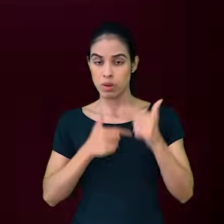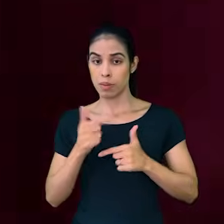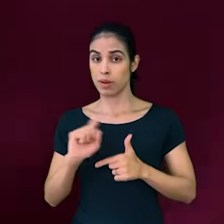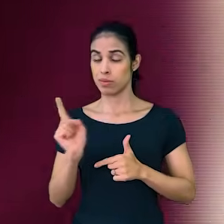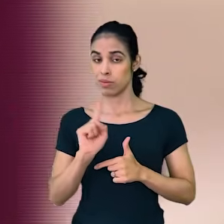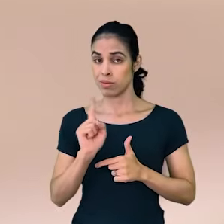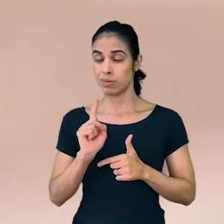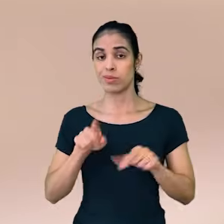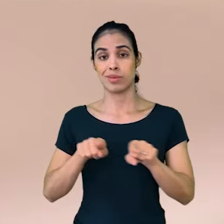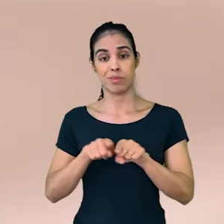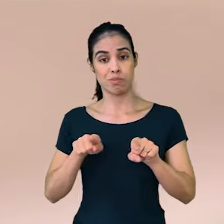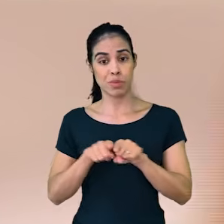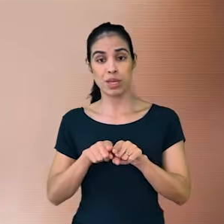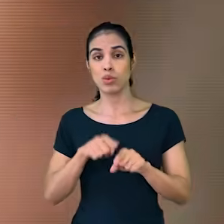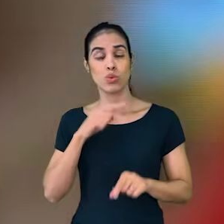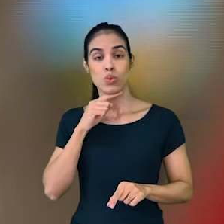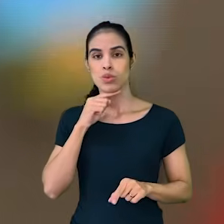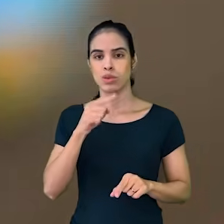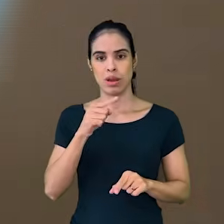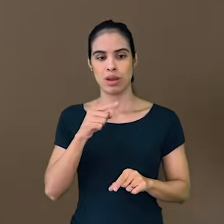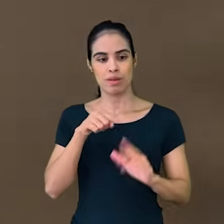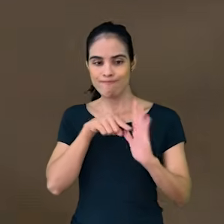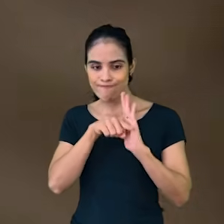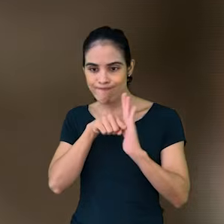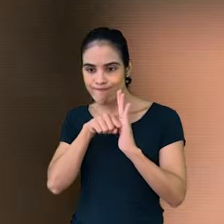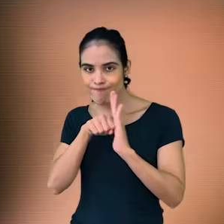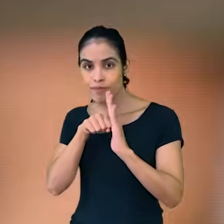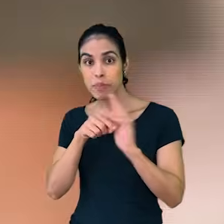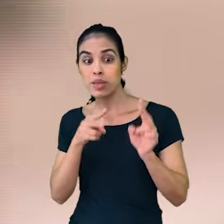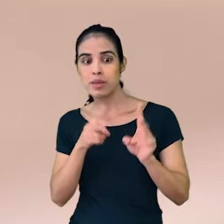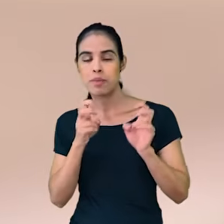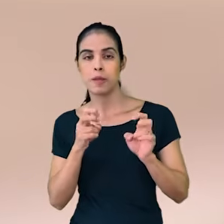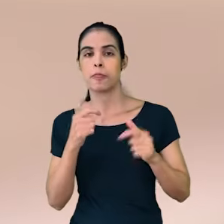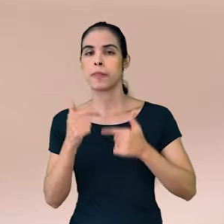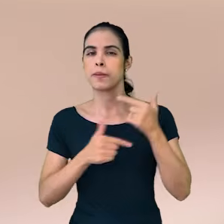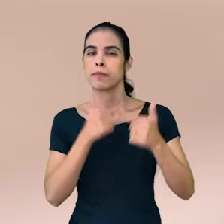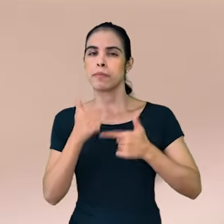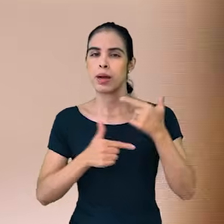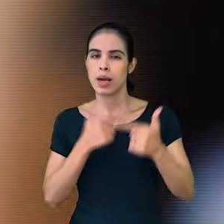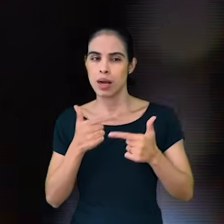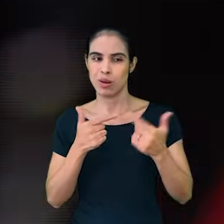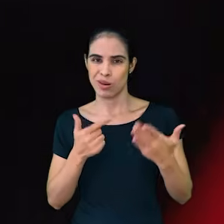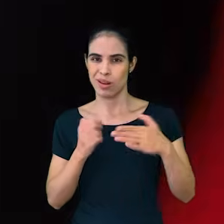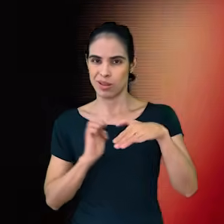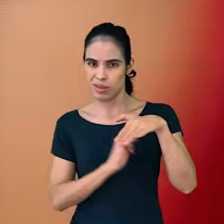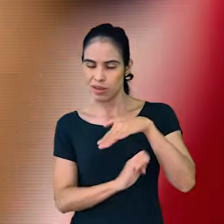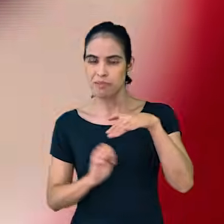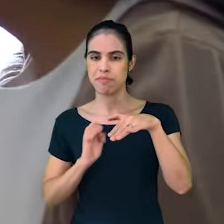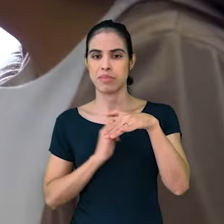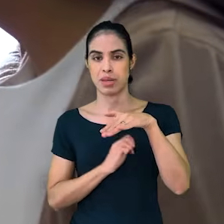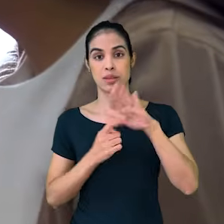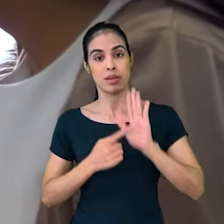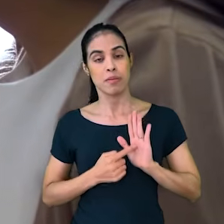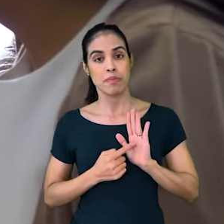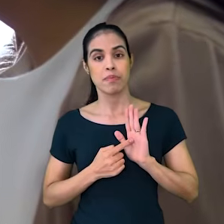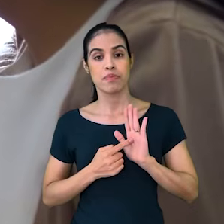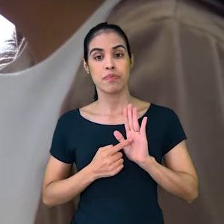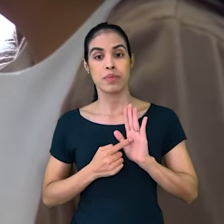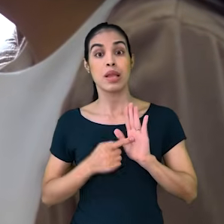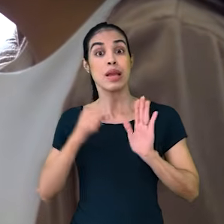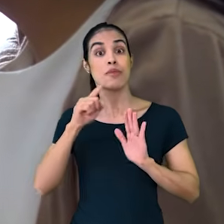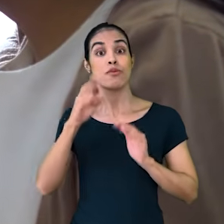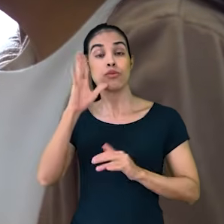possível considerar de forma automática que as atividades desempenhadas pela empresa expunham